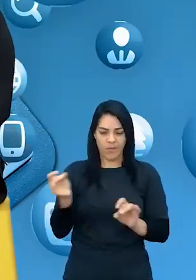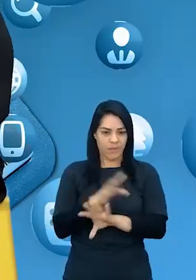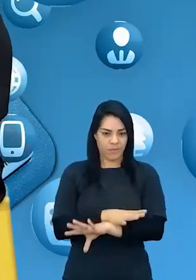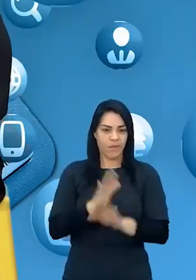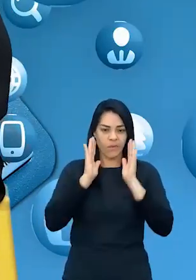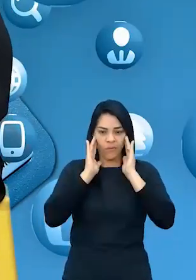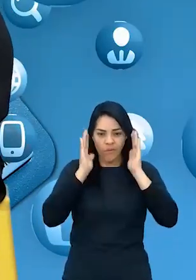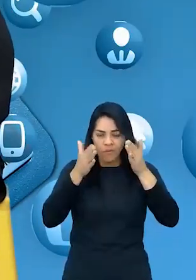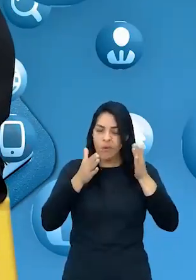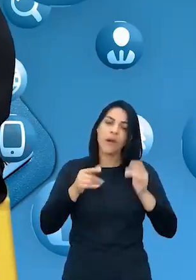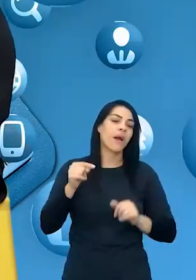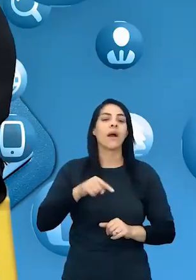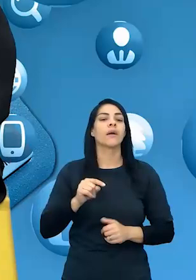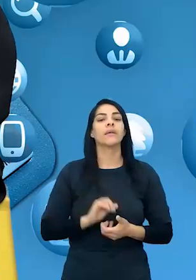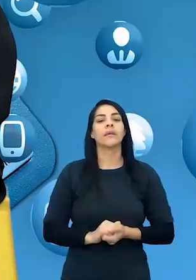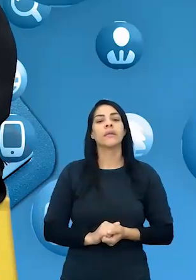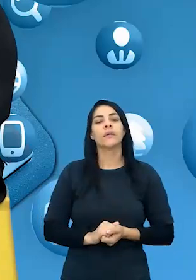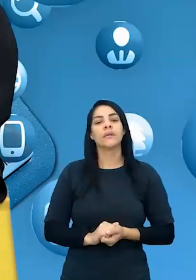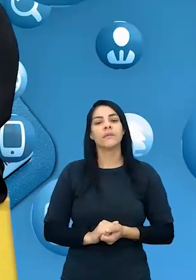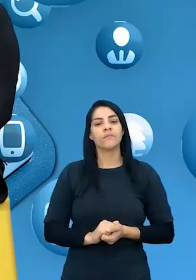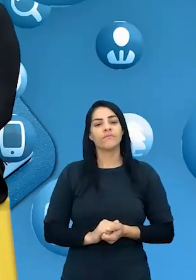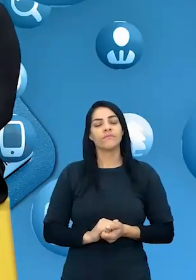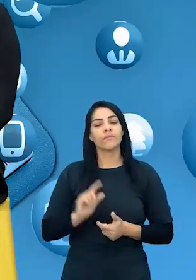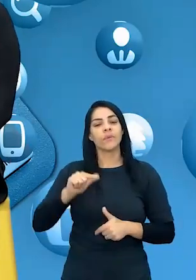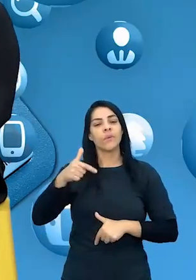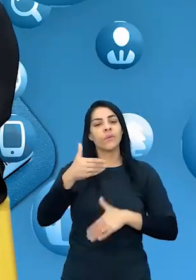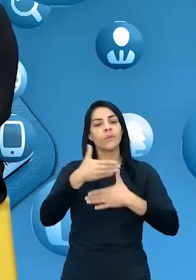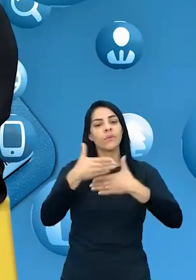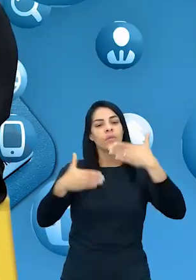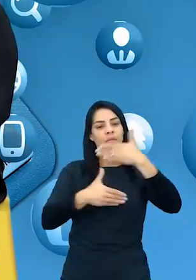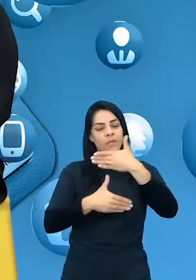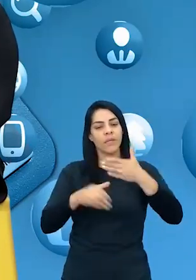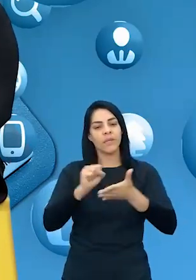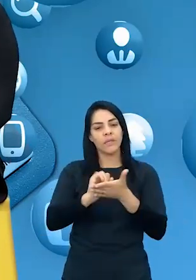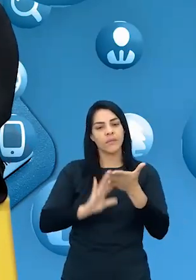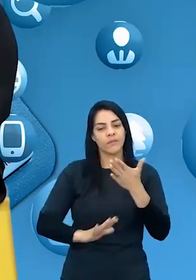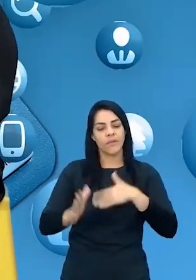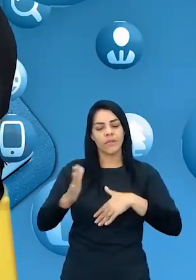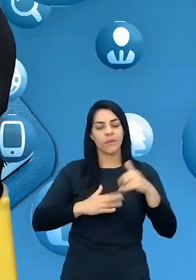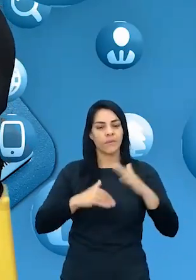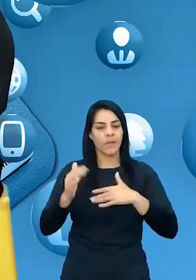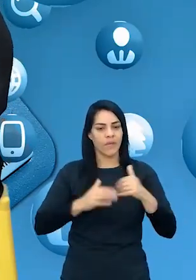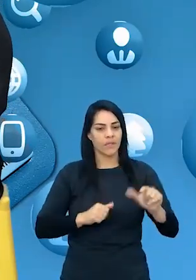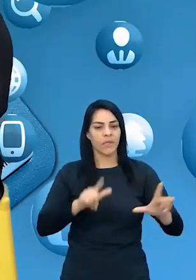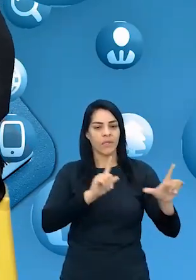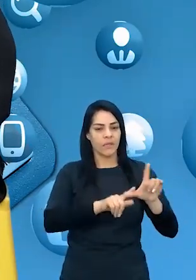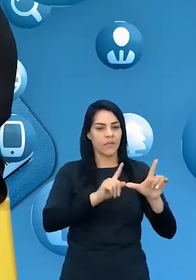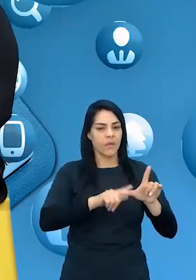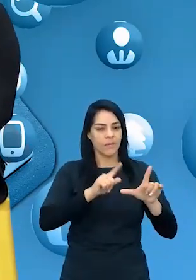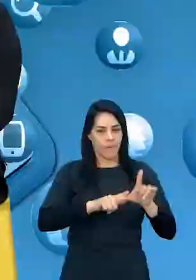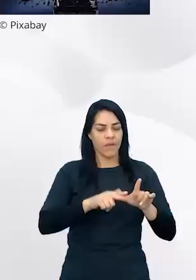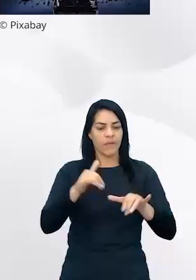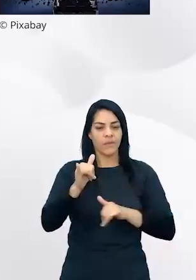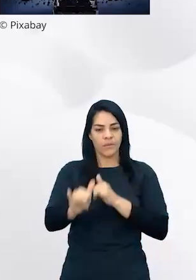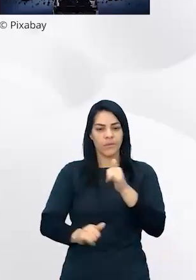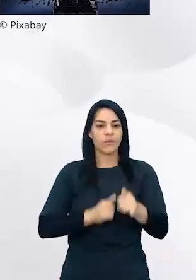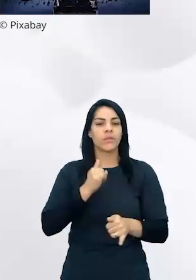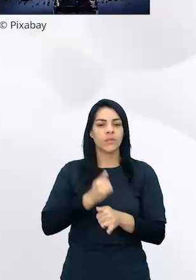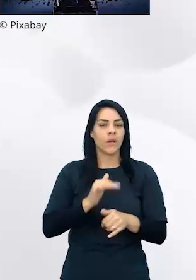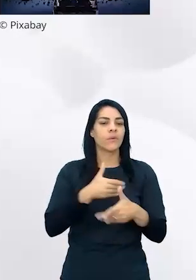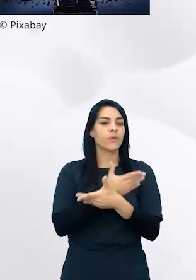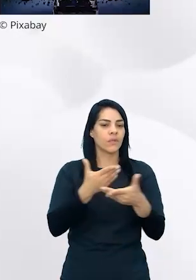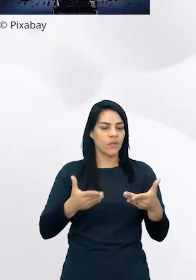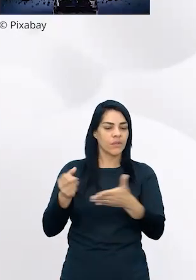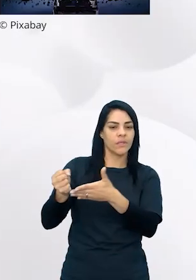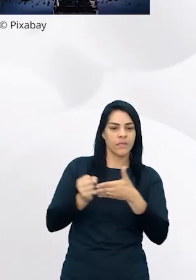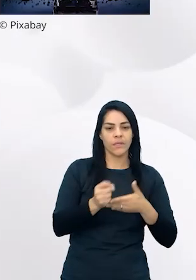aqui. Vou passar para vocês, então, o próximo slide, que é uma atividade prática de letramento digital que a gente está trazendo para vocês. Essa